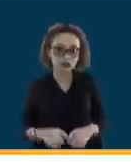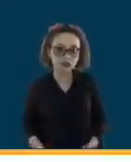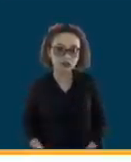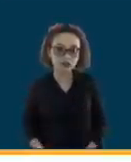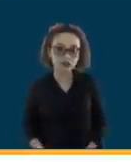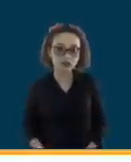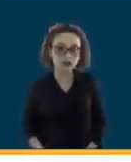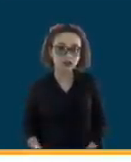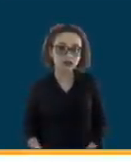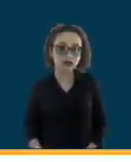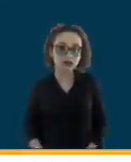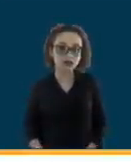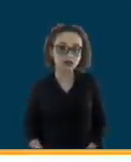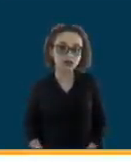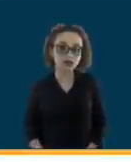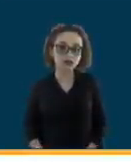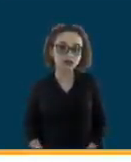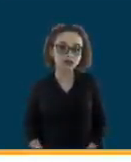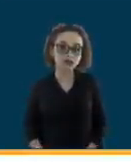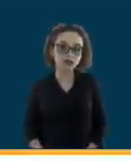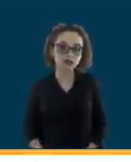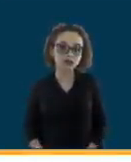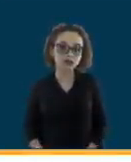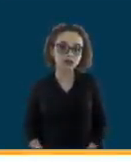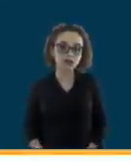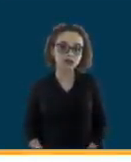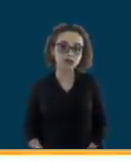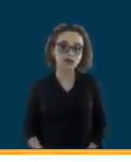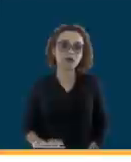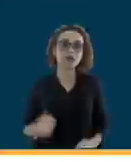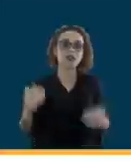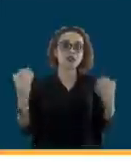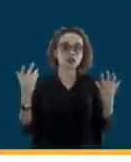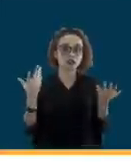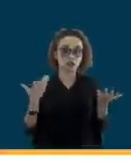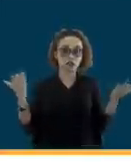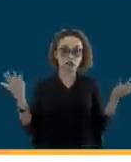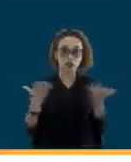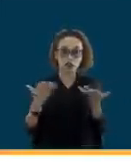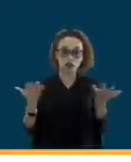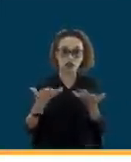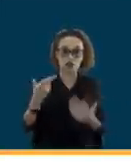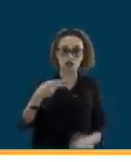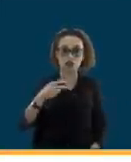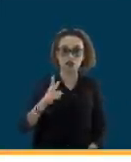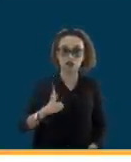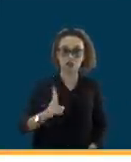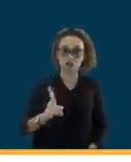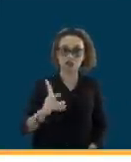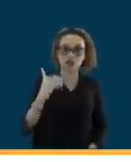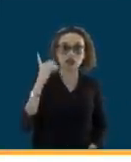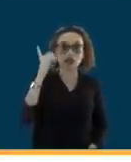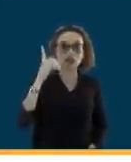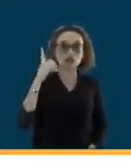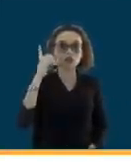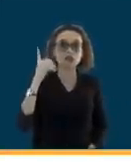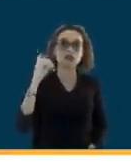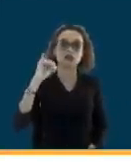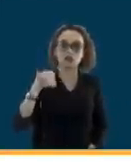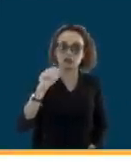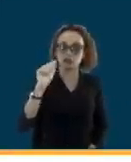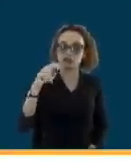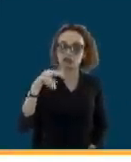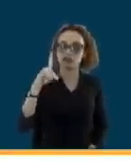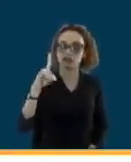Alô? Por gentileza, alô, então, agora damos prosseguimento, então, com a deputada federal Jandira Fegali.